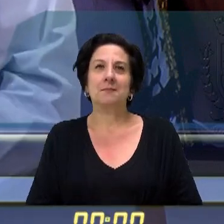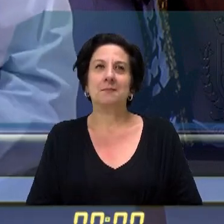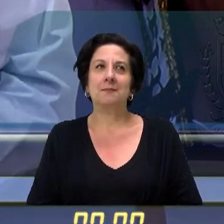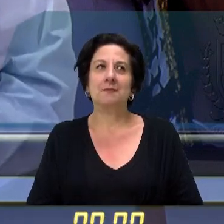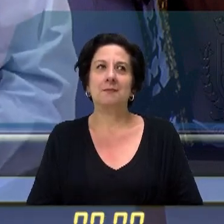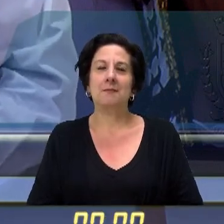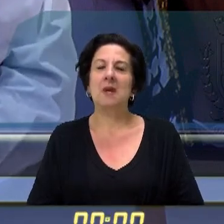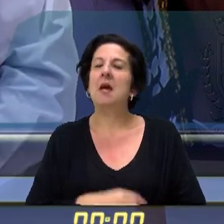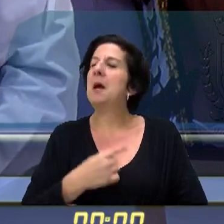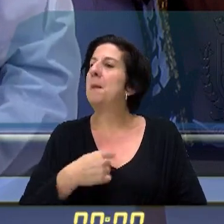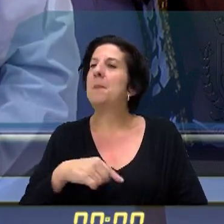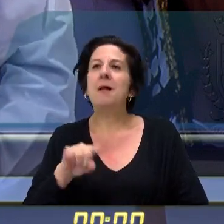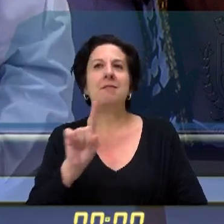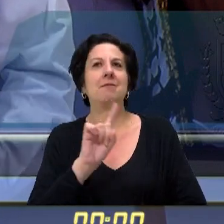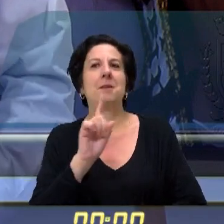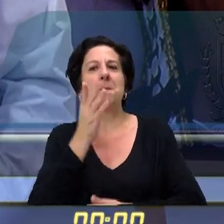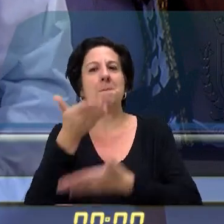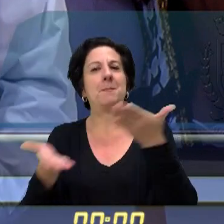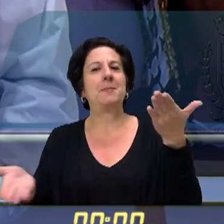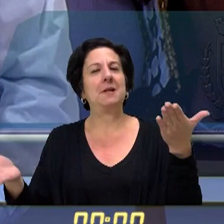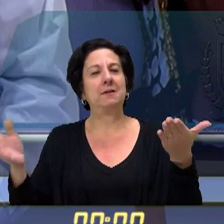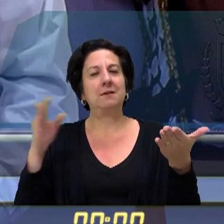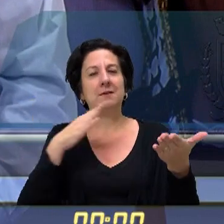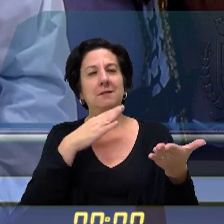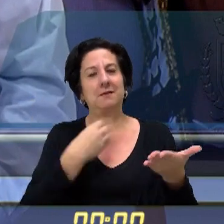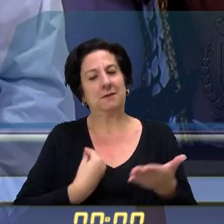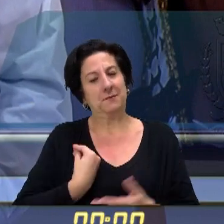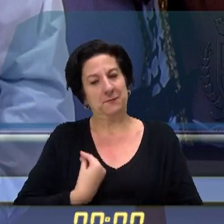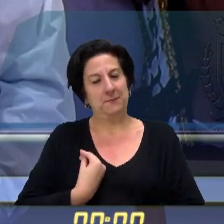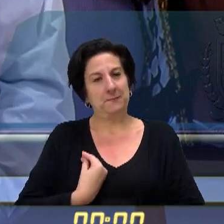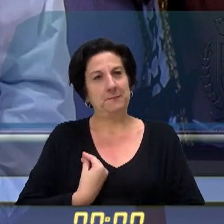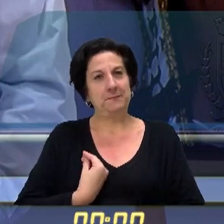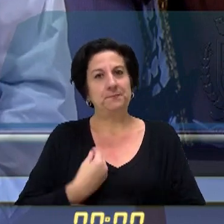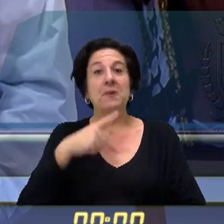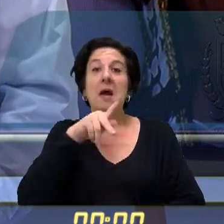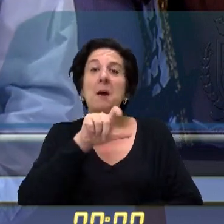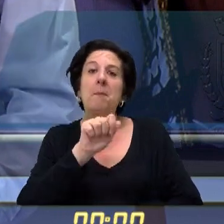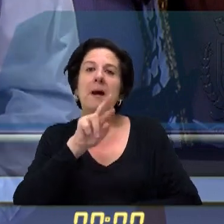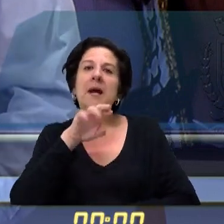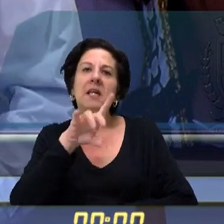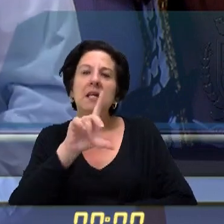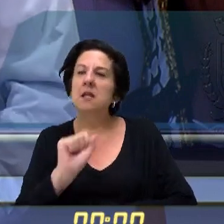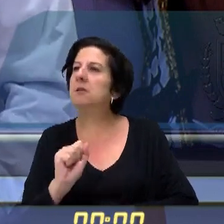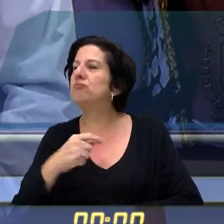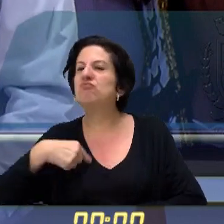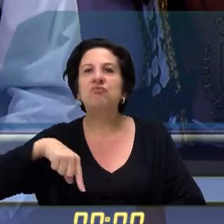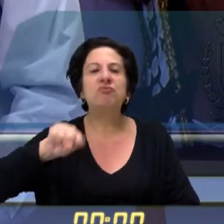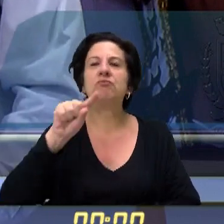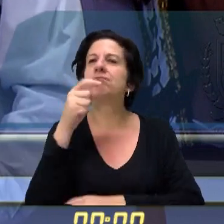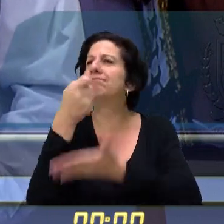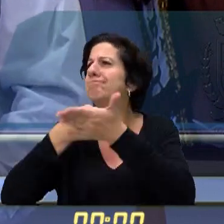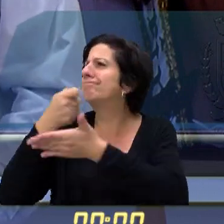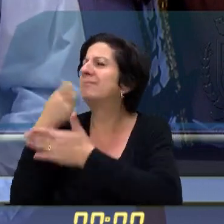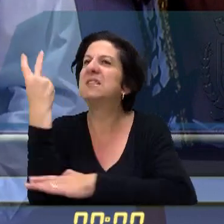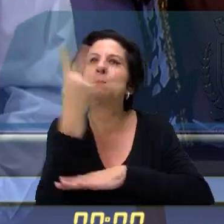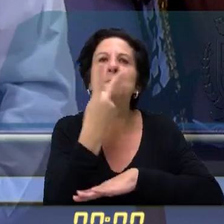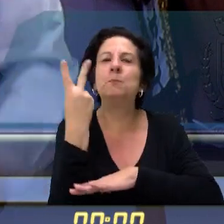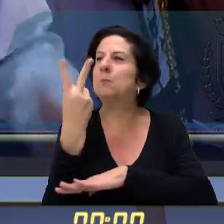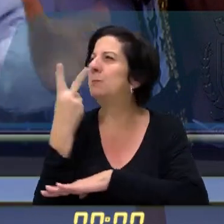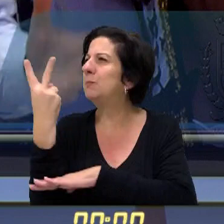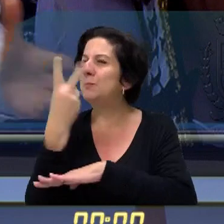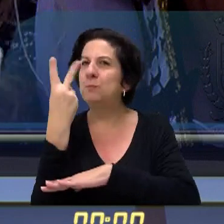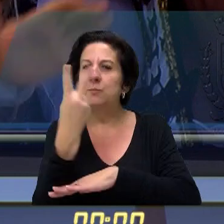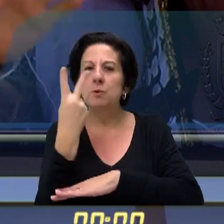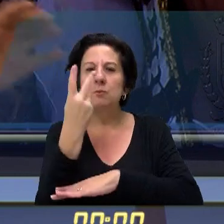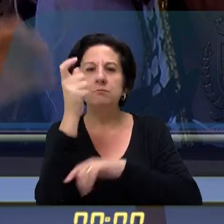se entregar para não perder a vida. Que em Paredão saíram a caça do animal. Saíram a caça,